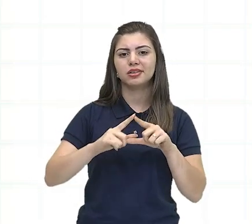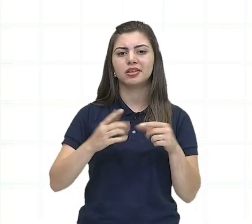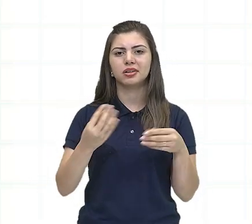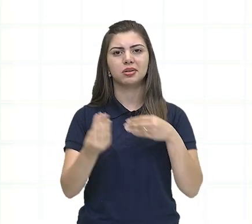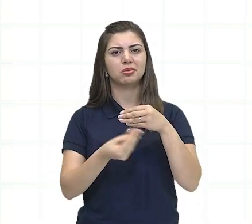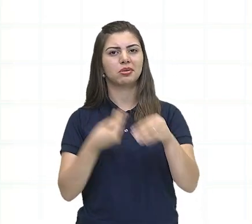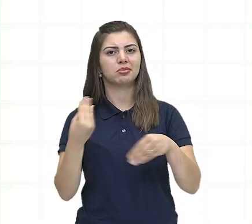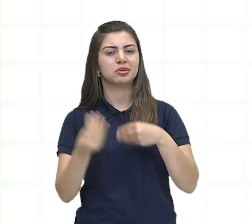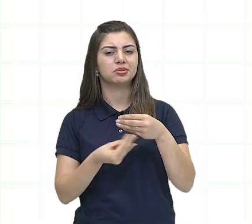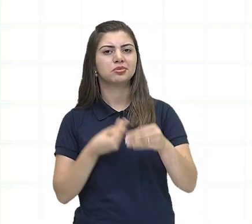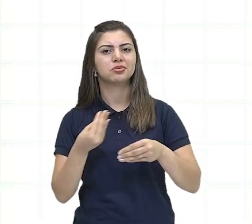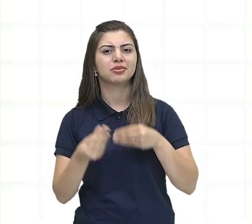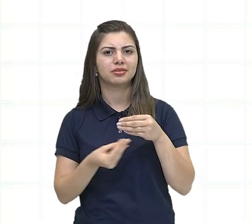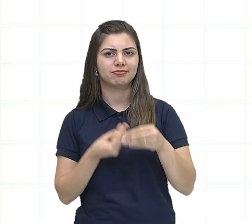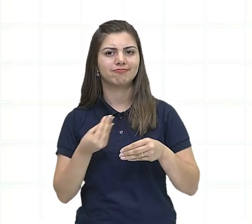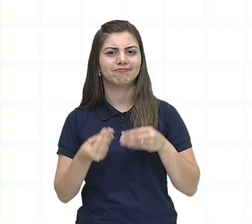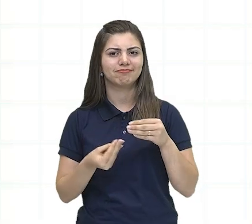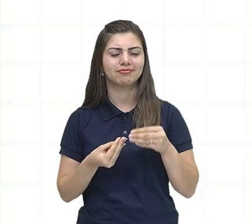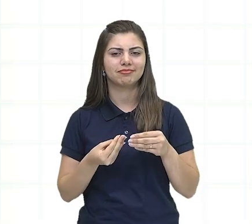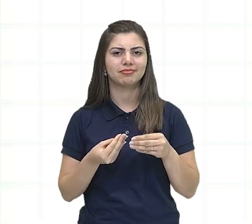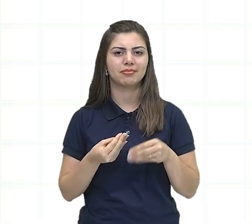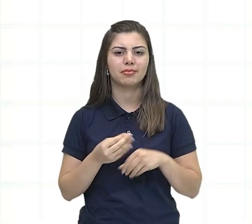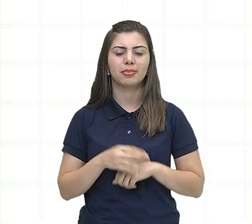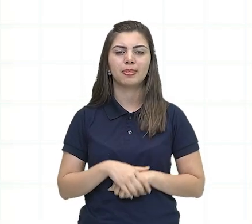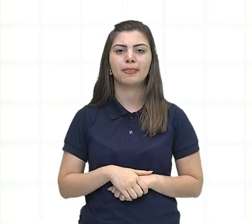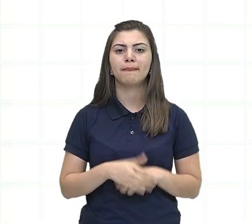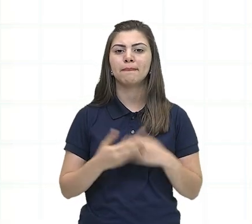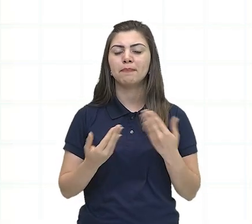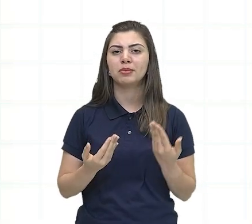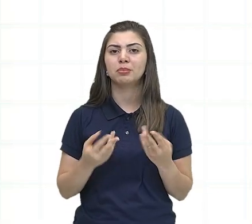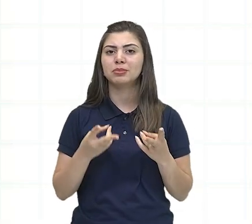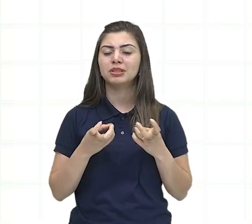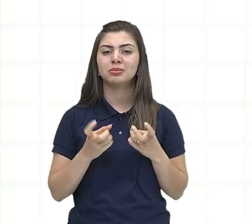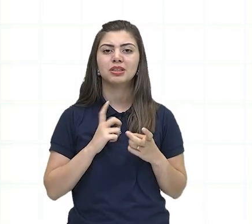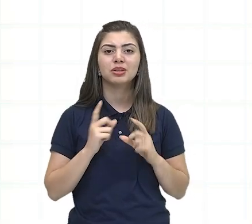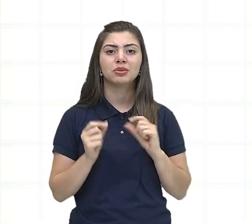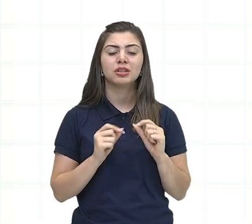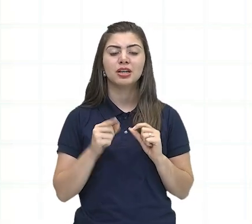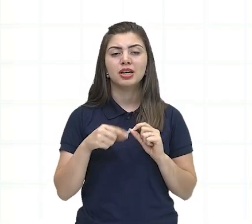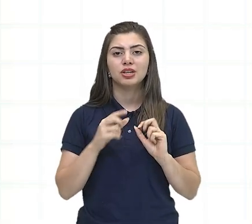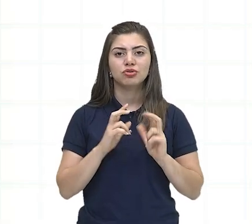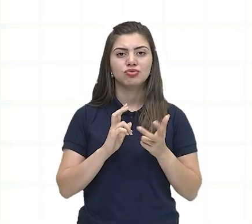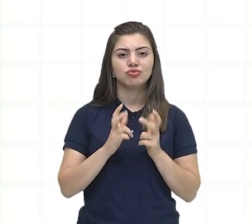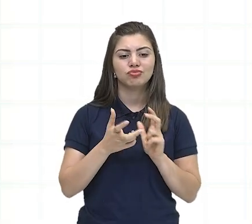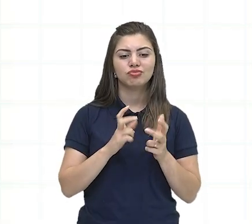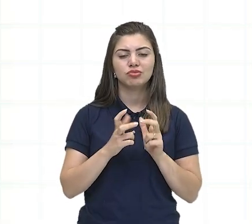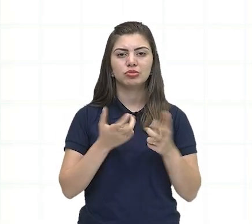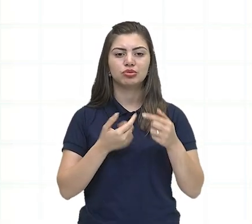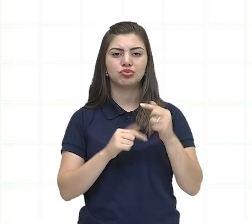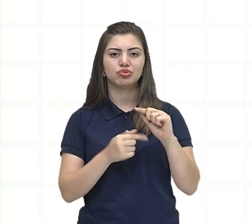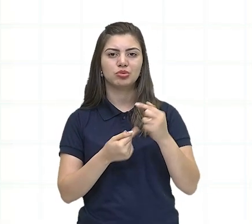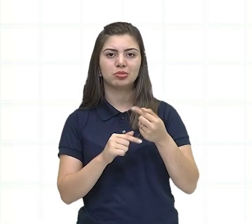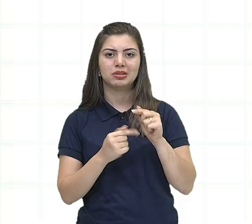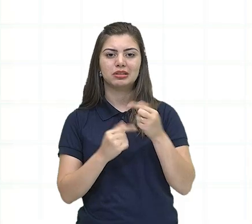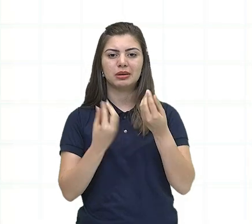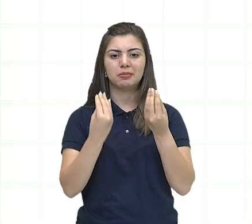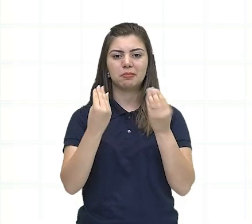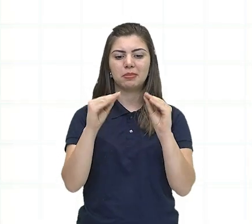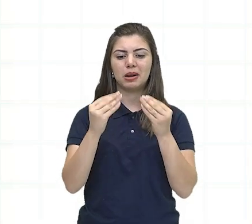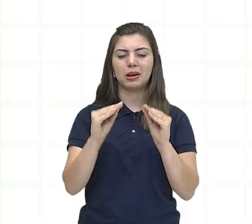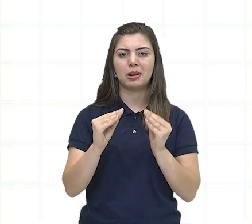Então, ele fez uma composição e pegou várias figuras geométricas e fez a sua